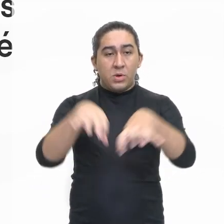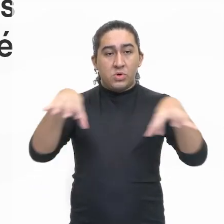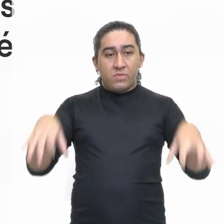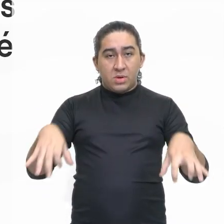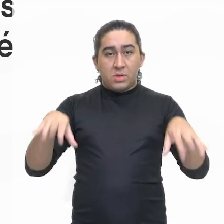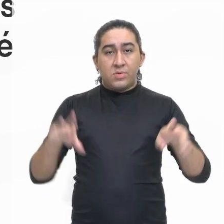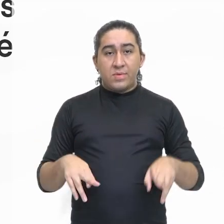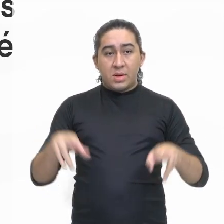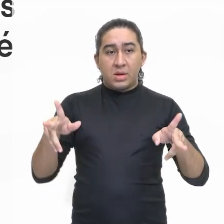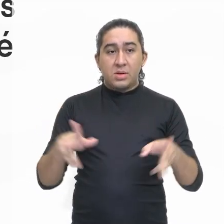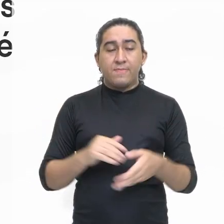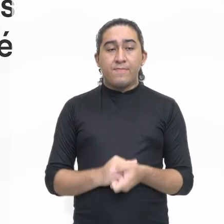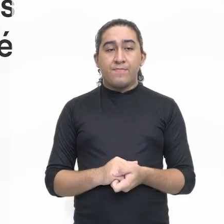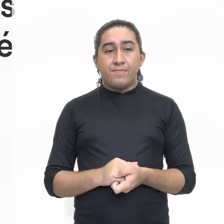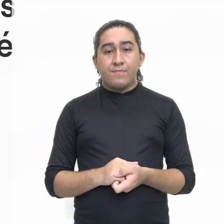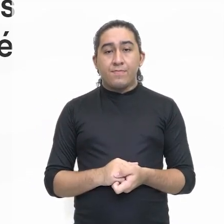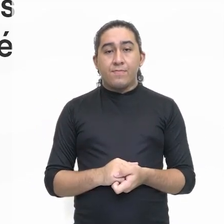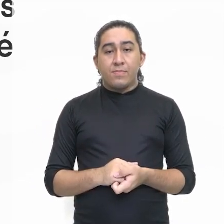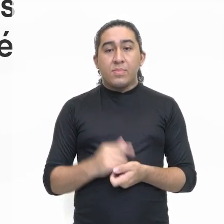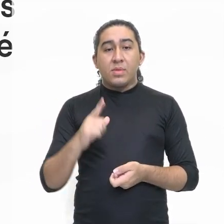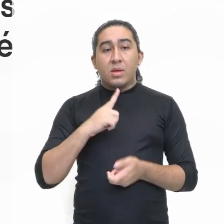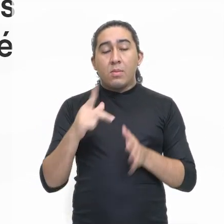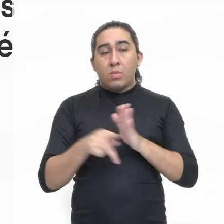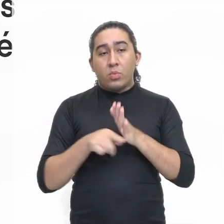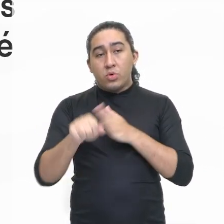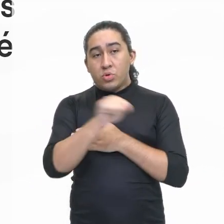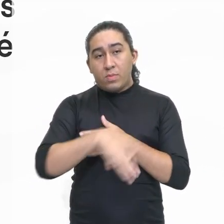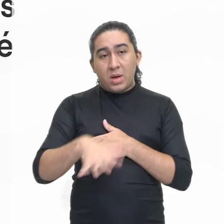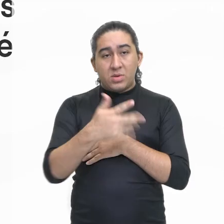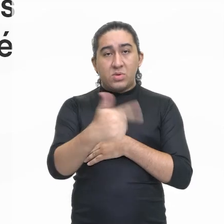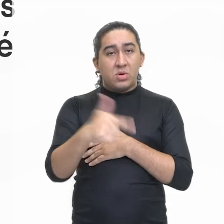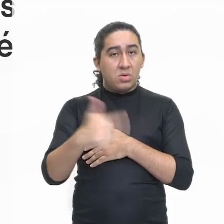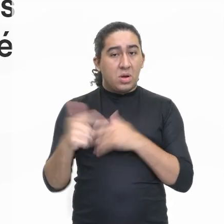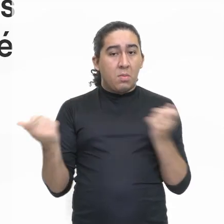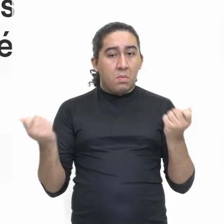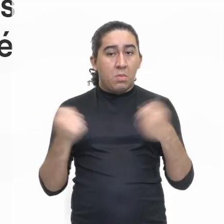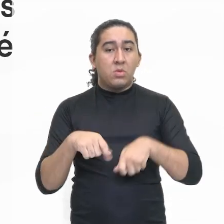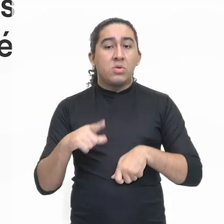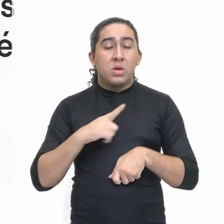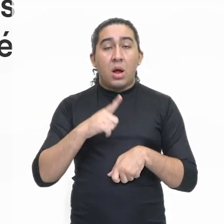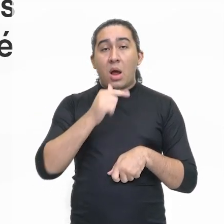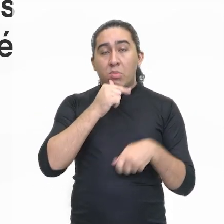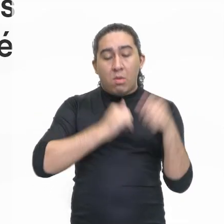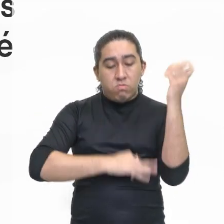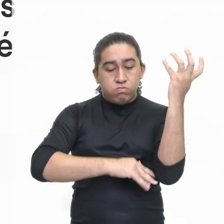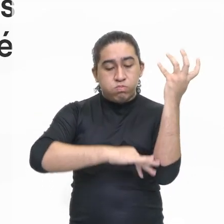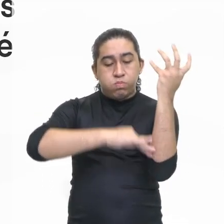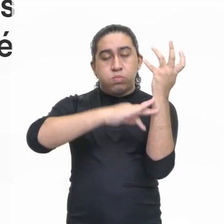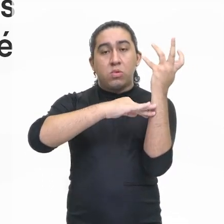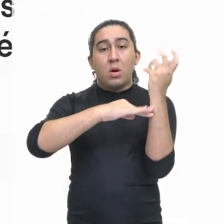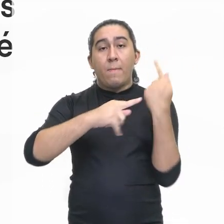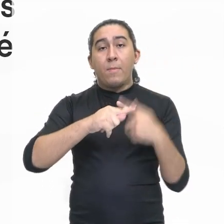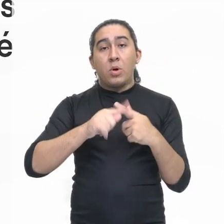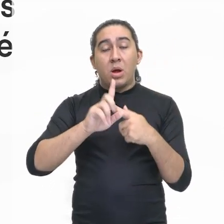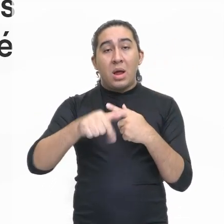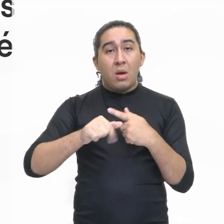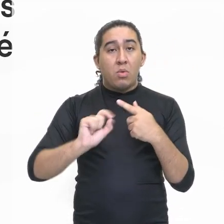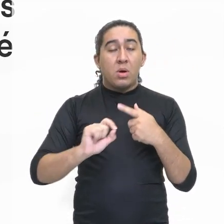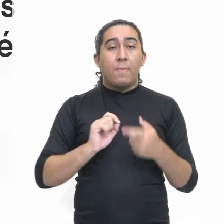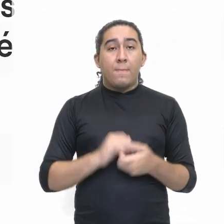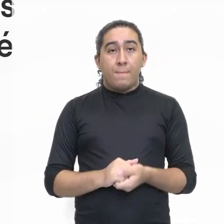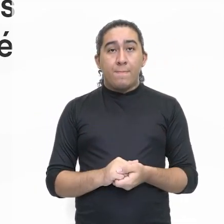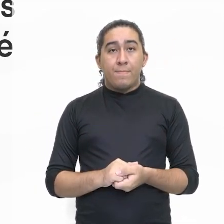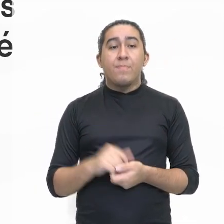bioma, se desenvolve em áreas que não estão sujeitas a inundações, por estarem situadas em relevos